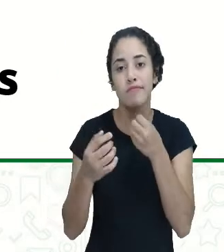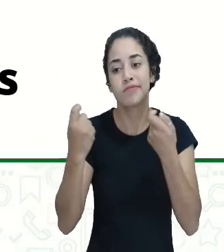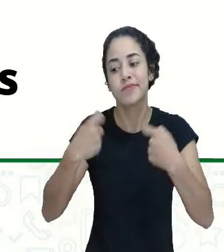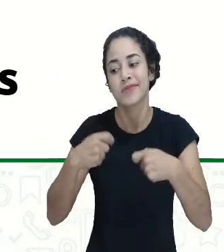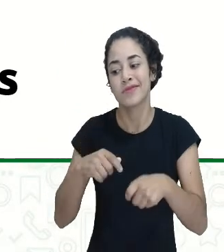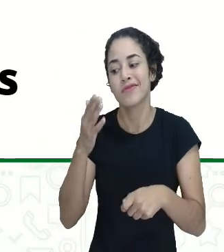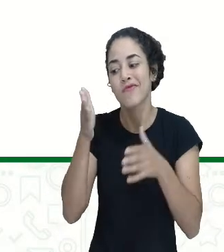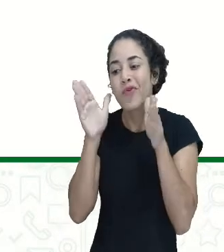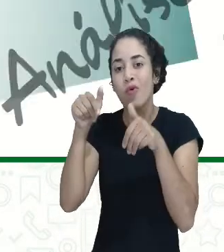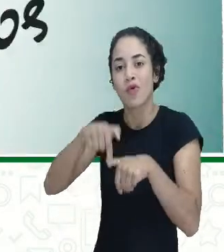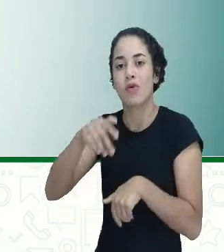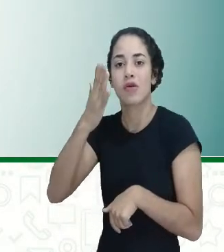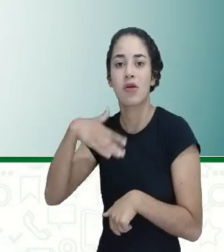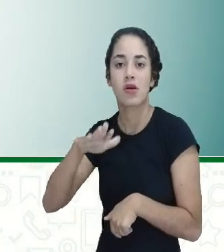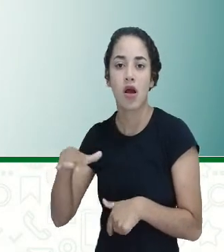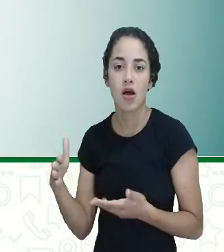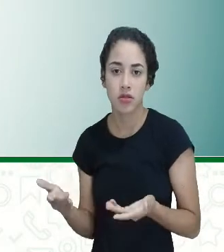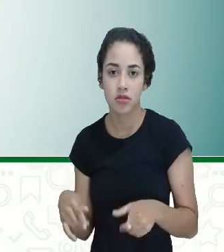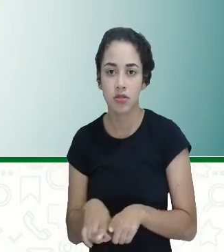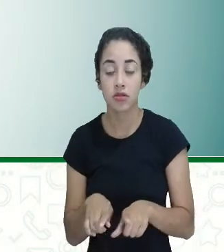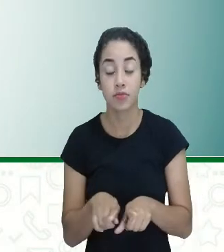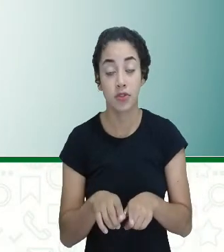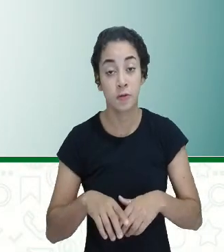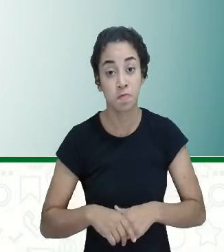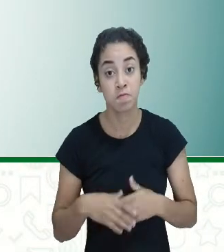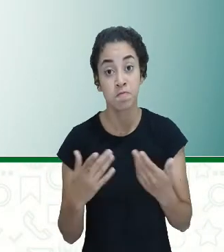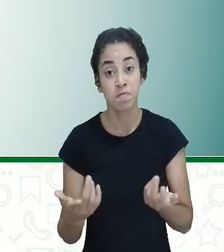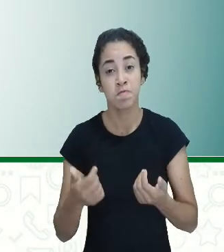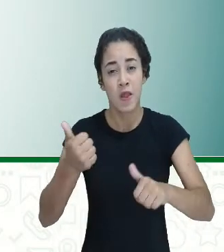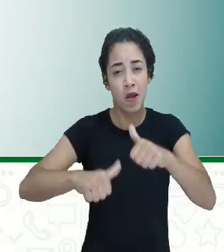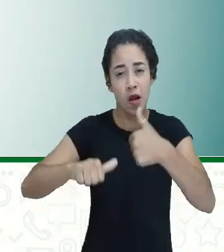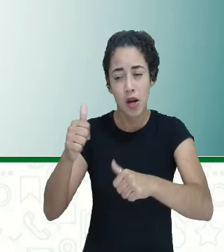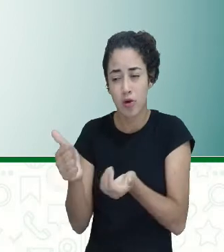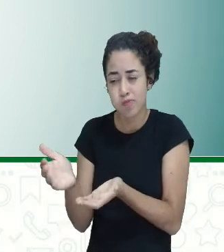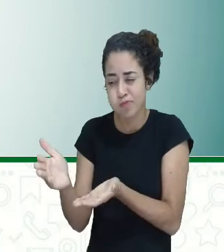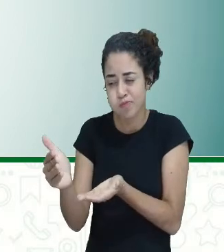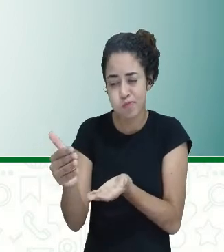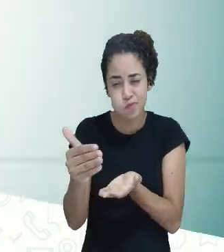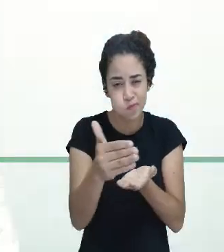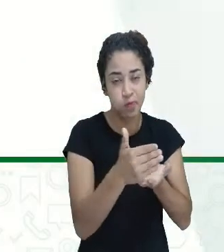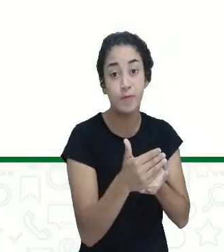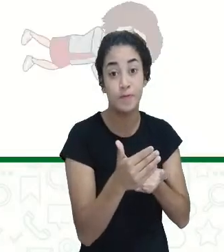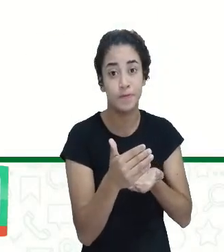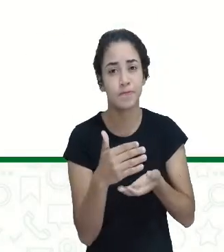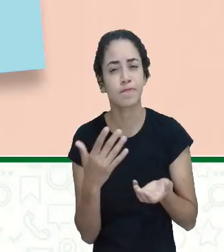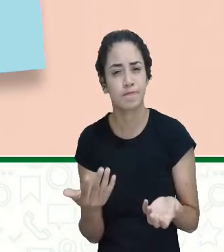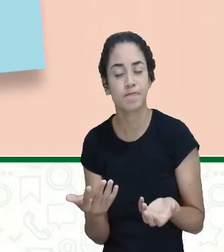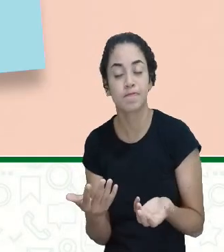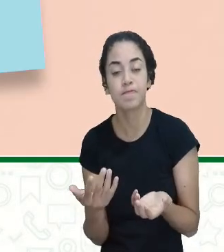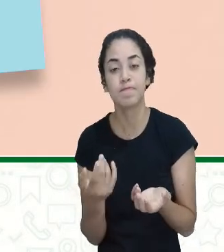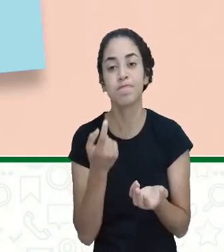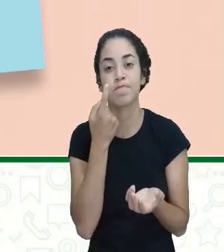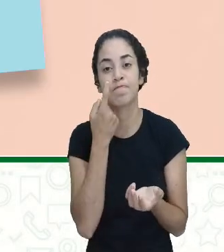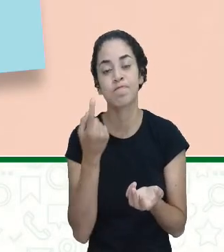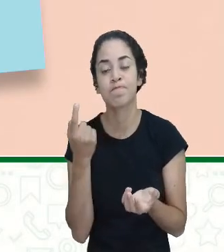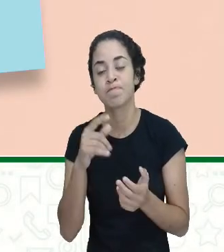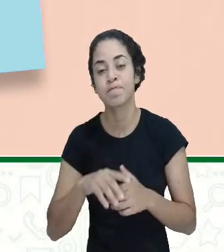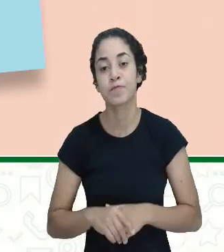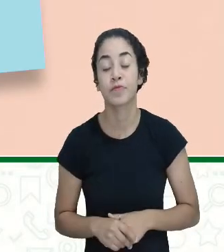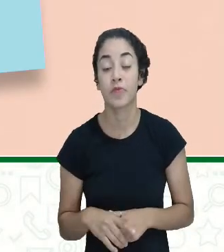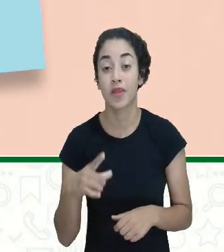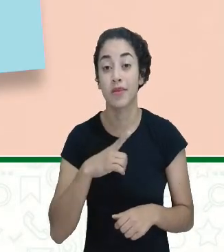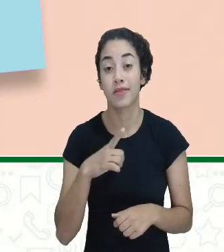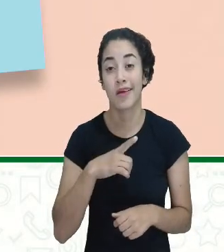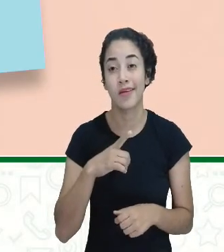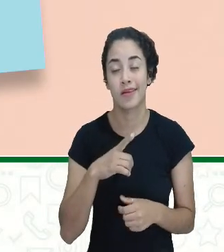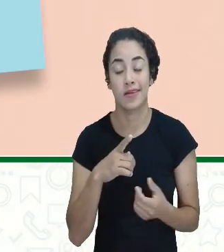fazer isso. Aí, análise crítica de dados, né? Vamos ver, o